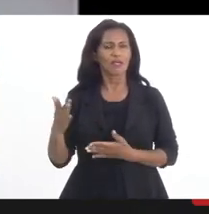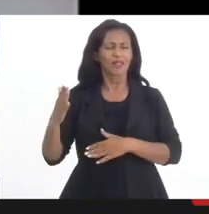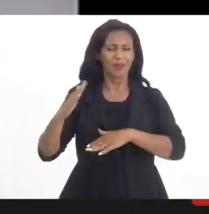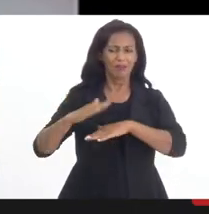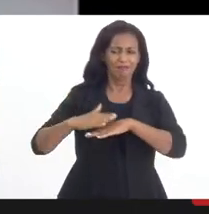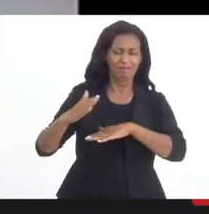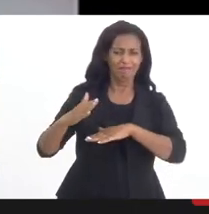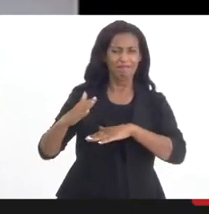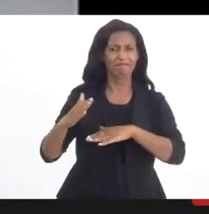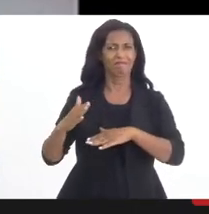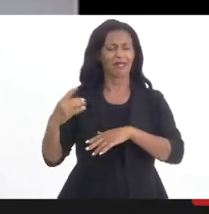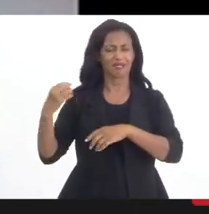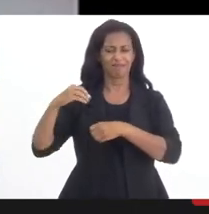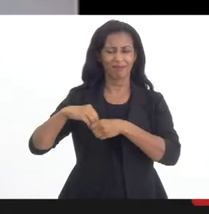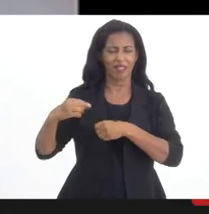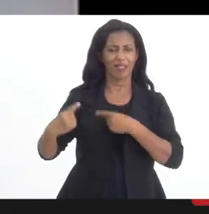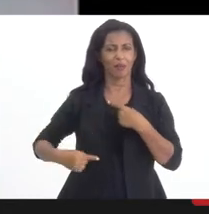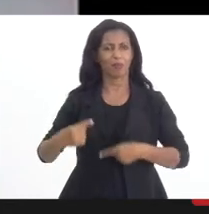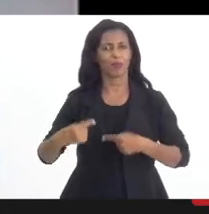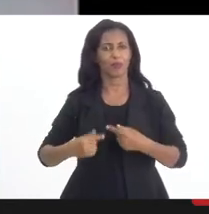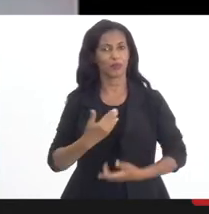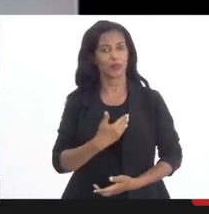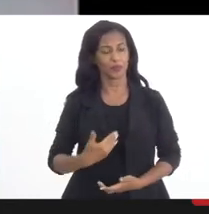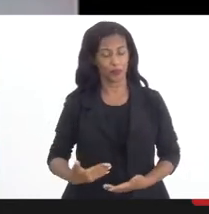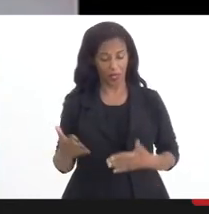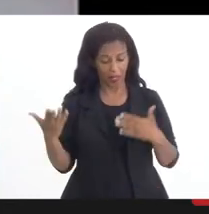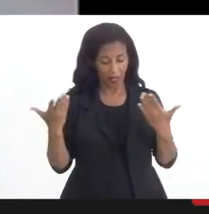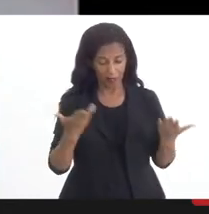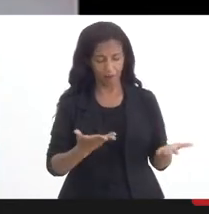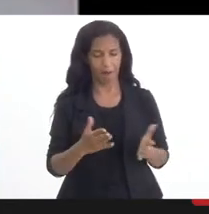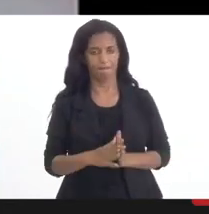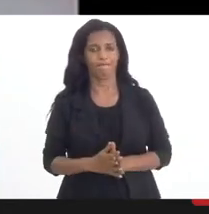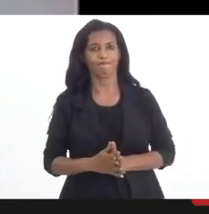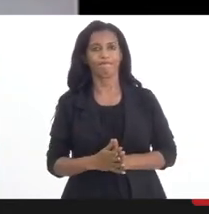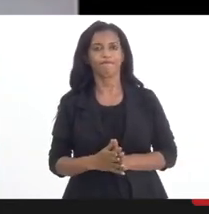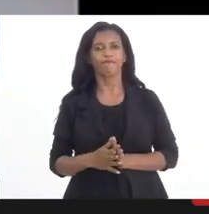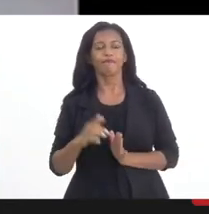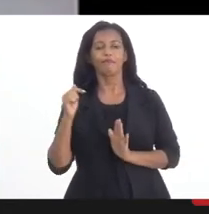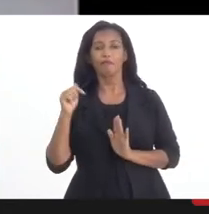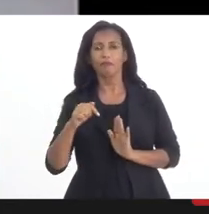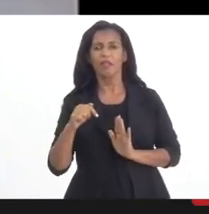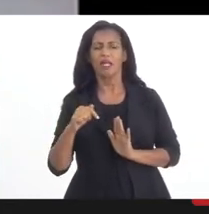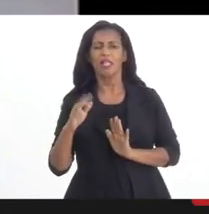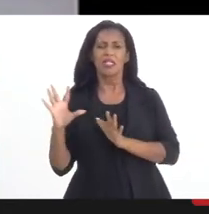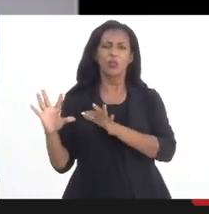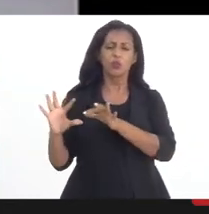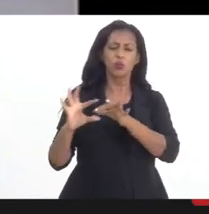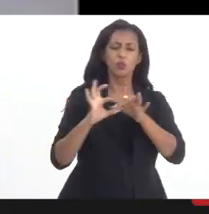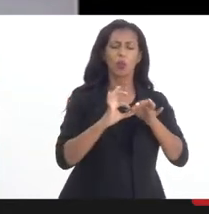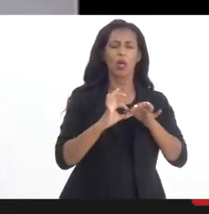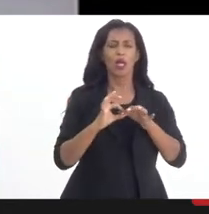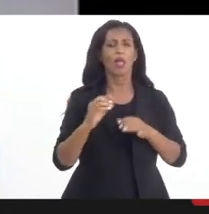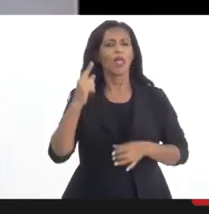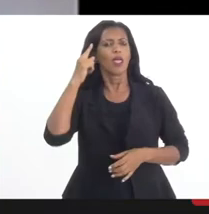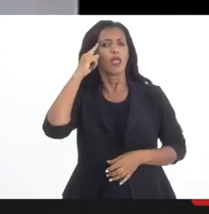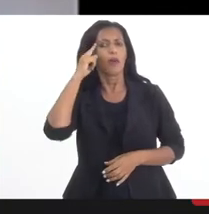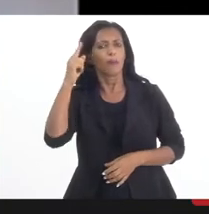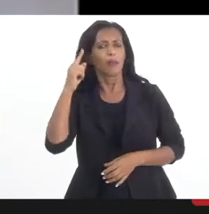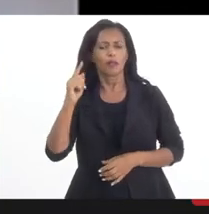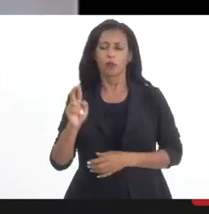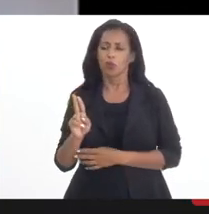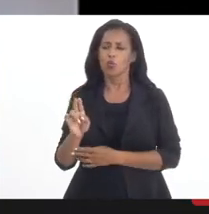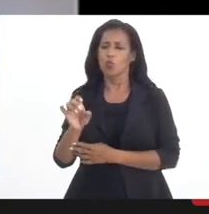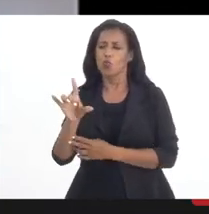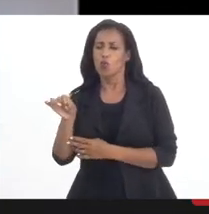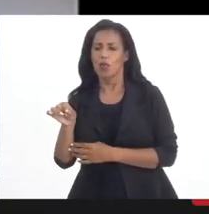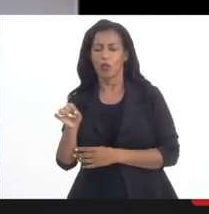preteridas, né, nas políticas públicas. Enfim, nesse contexto, eu penso que a incorporação da UESO pela UERJ,